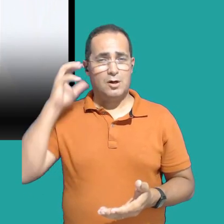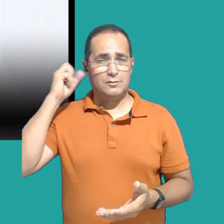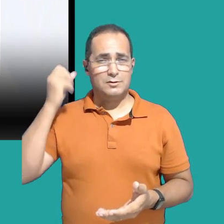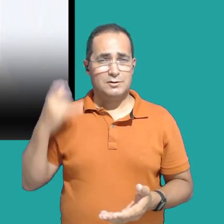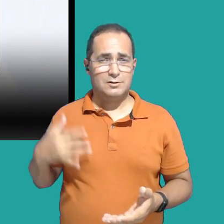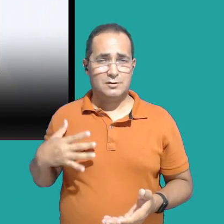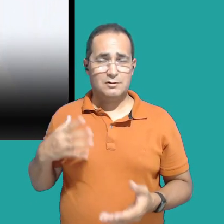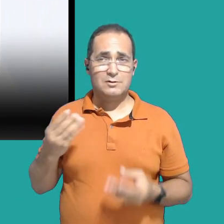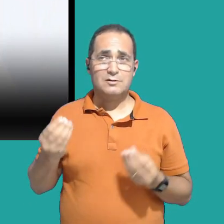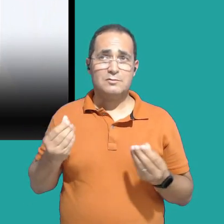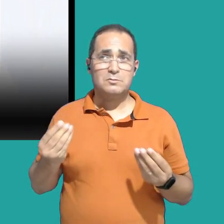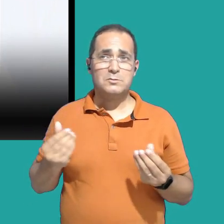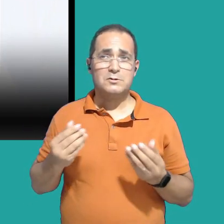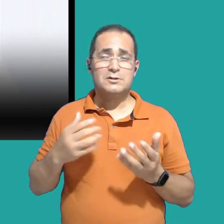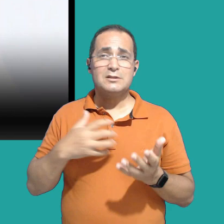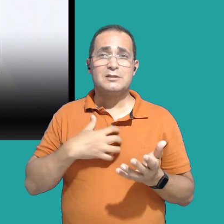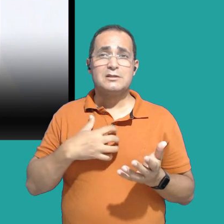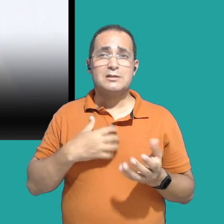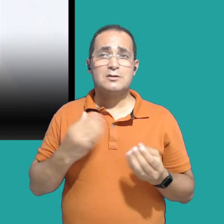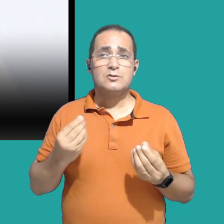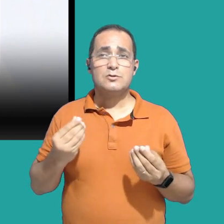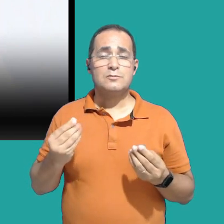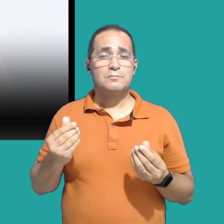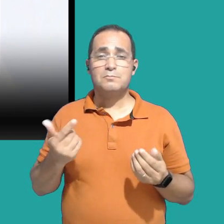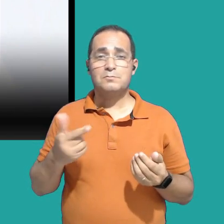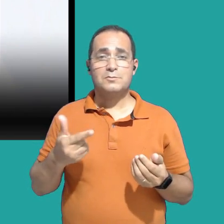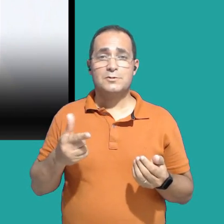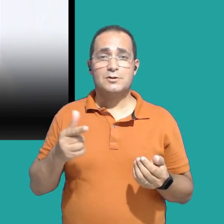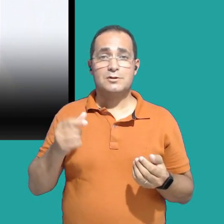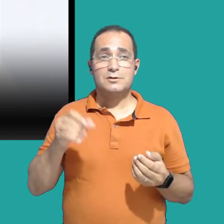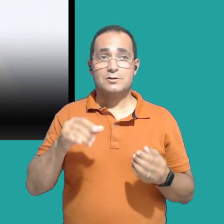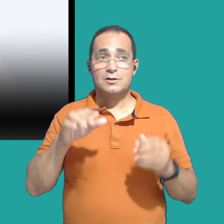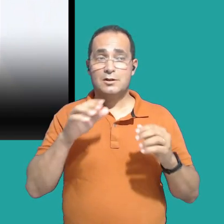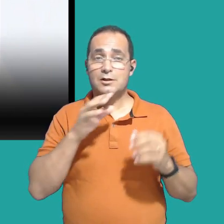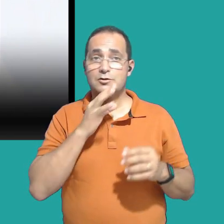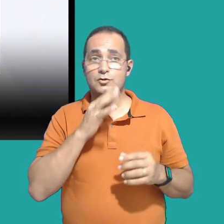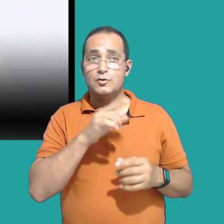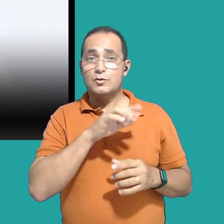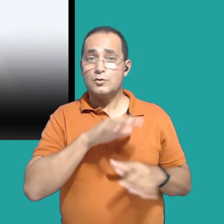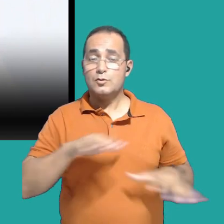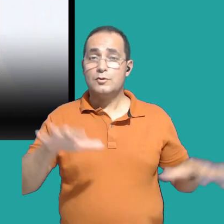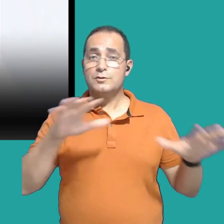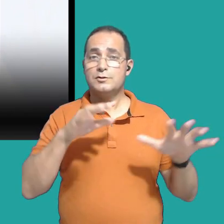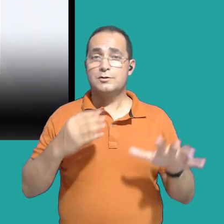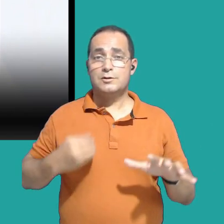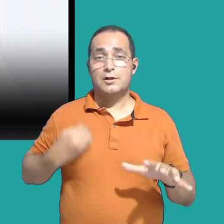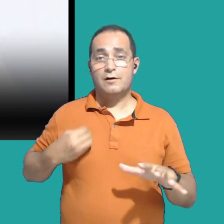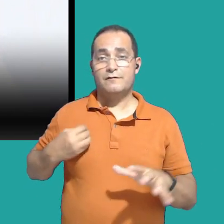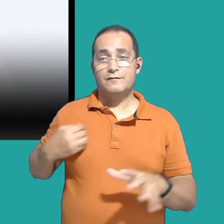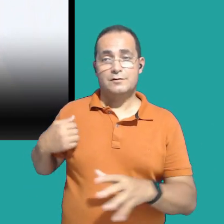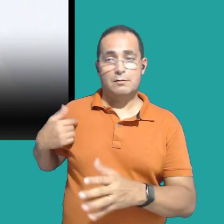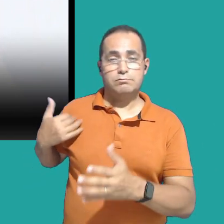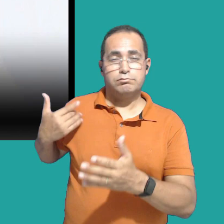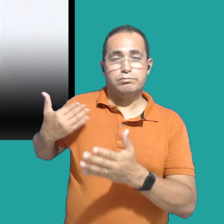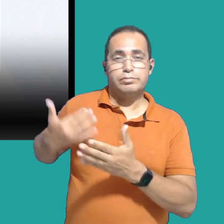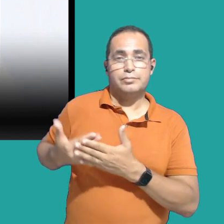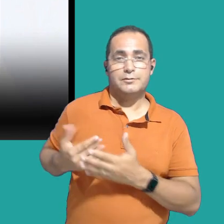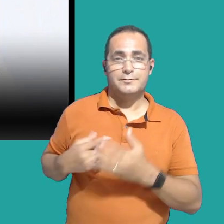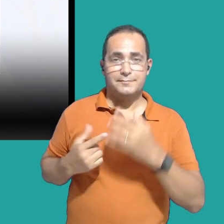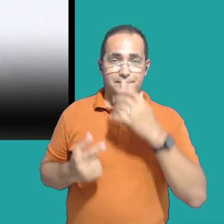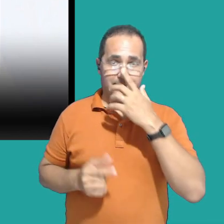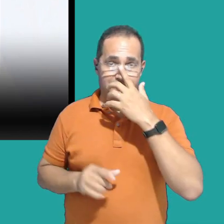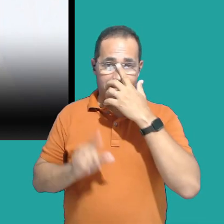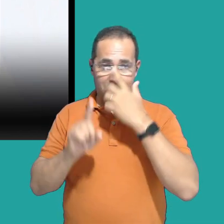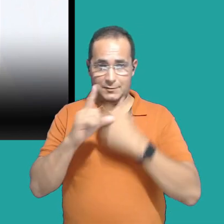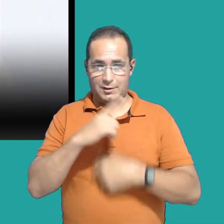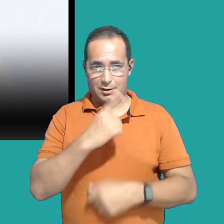são as coisas, porque só a audiodescrição ela não faz sentido se a pessoa não tiver o conhecimento de mundo que ela vai construindo ao longo da vida,